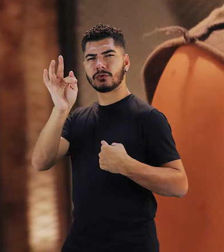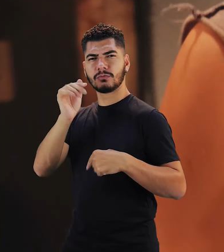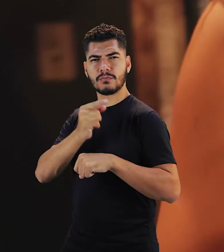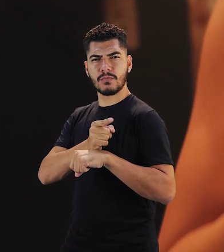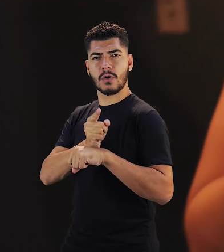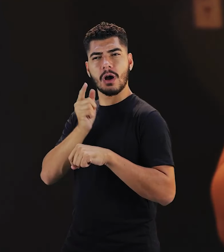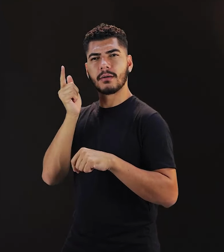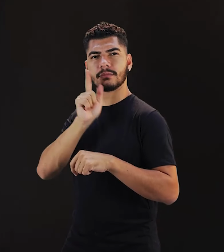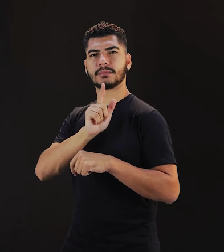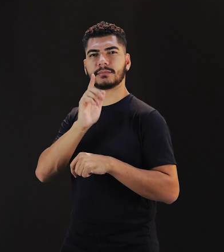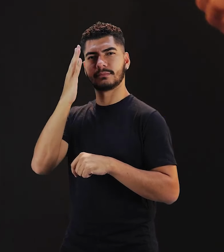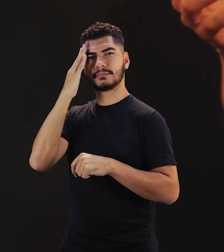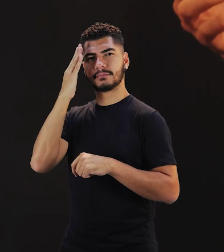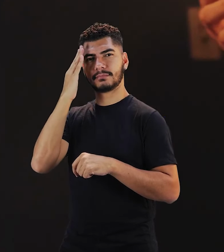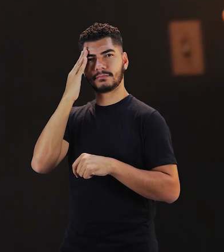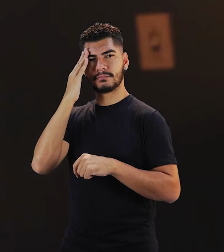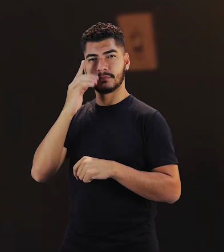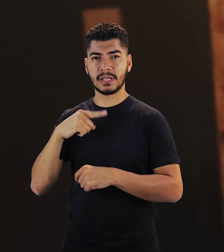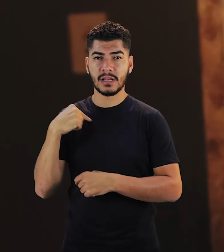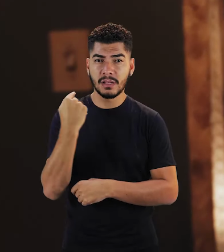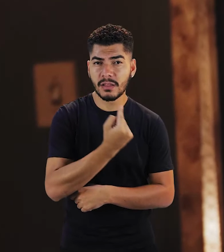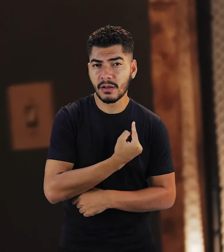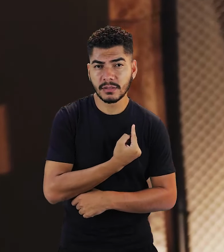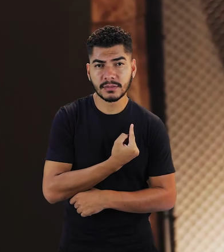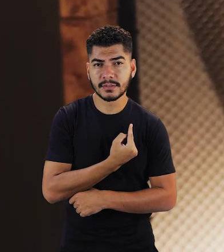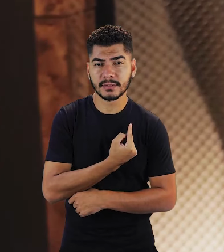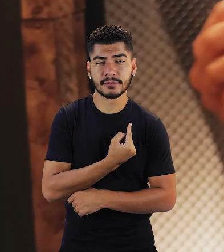para nós, só havia